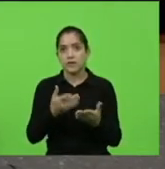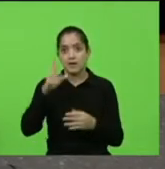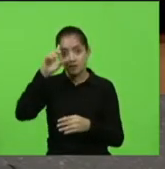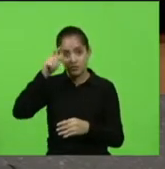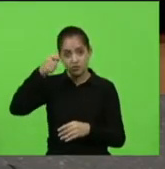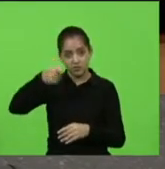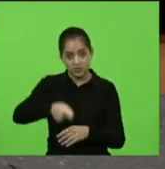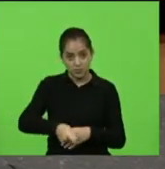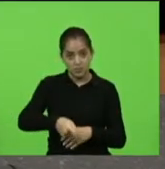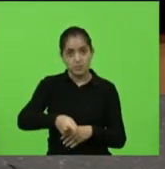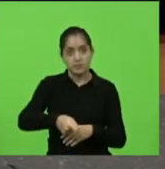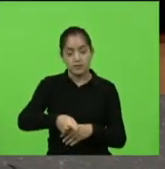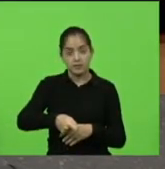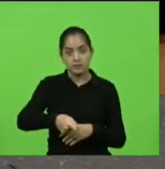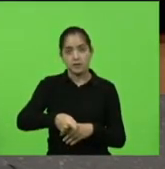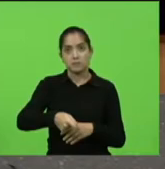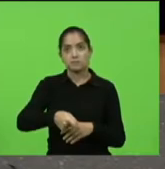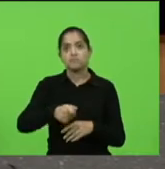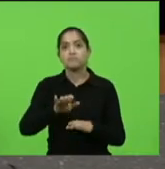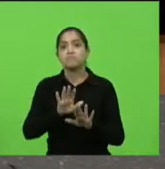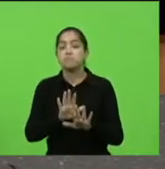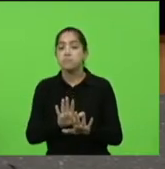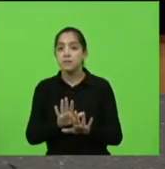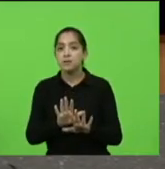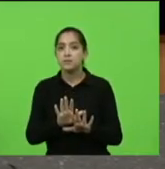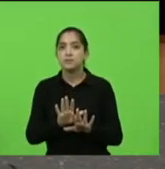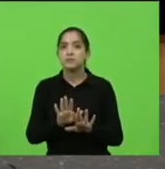militar, mas nem por isso